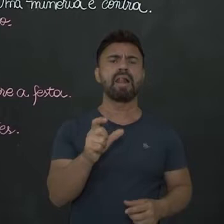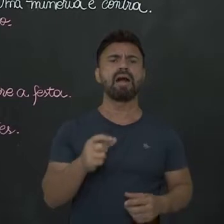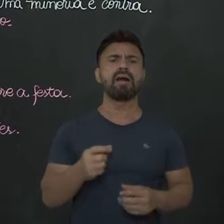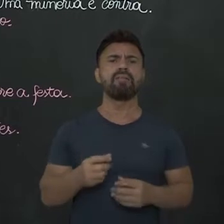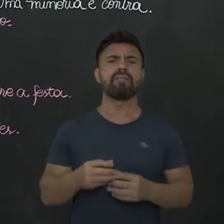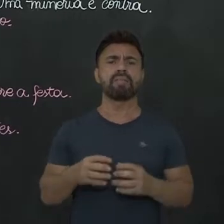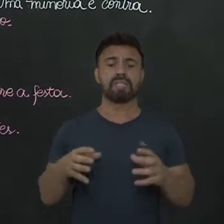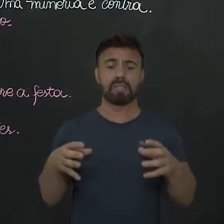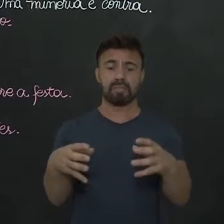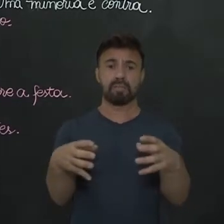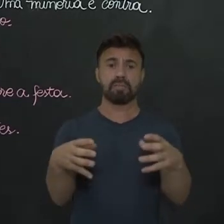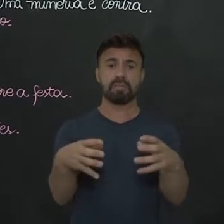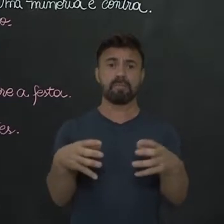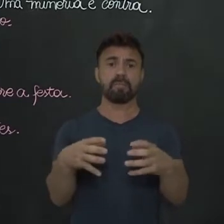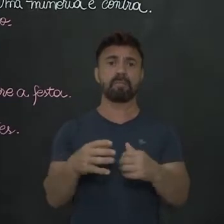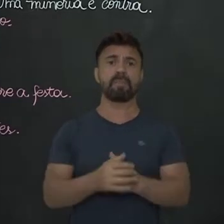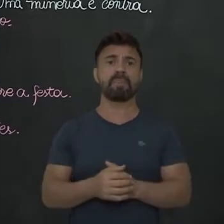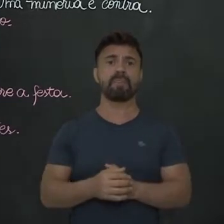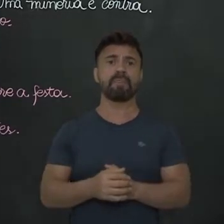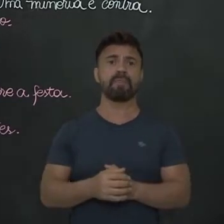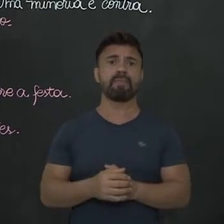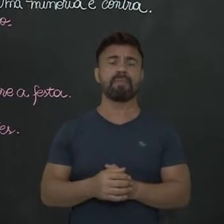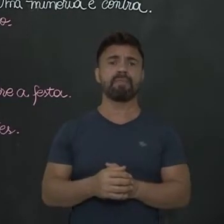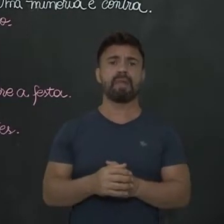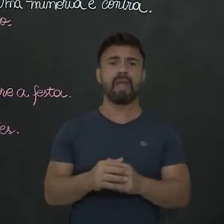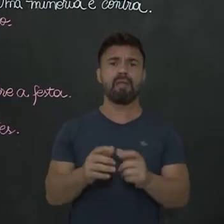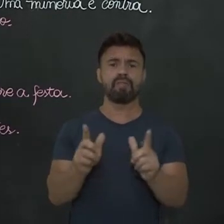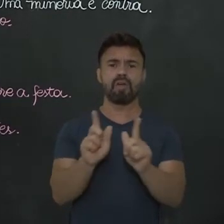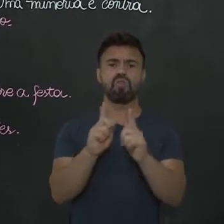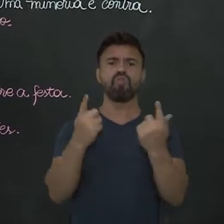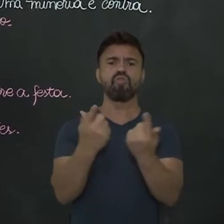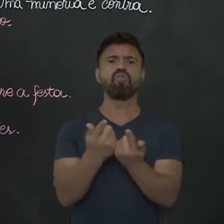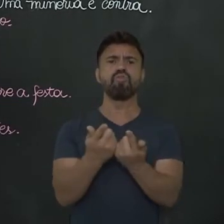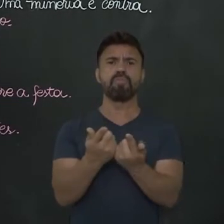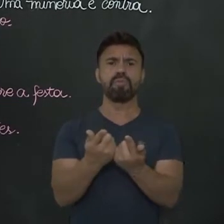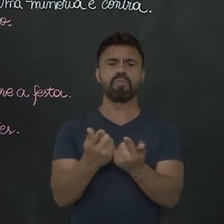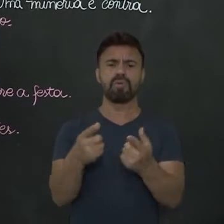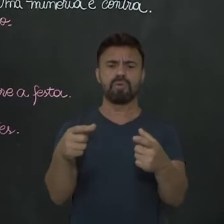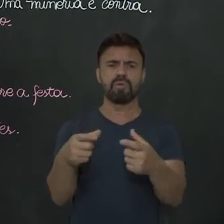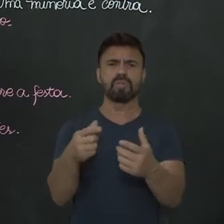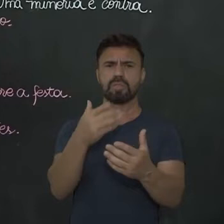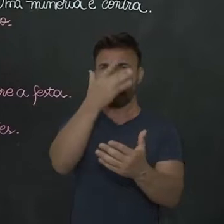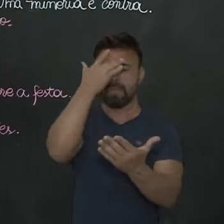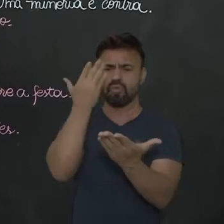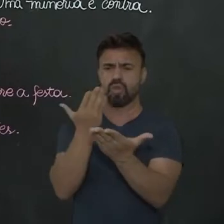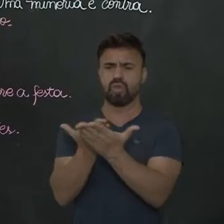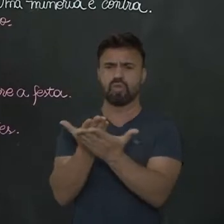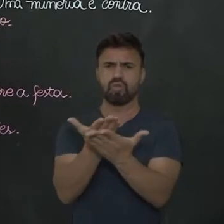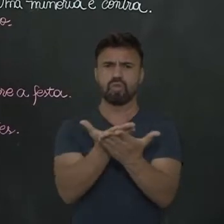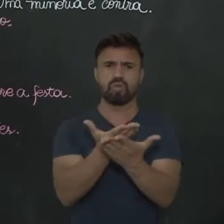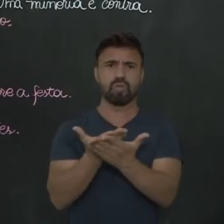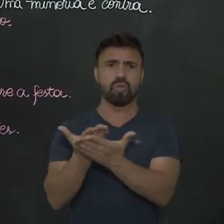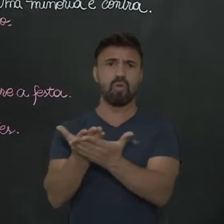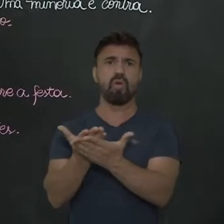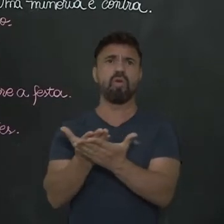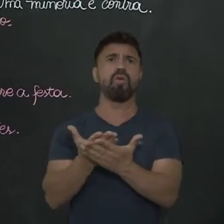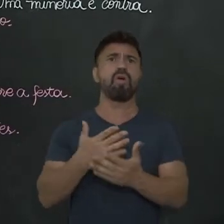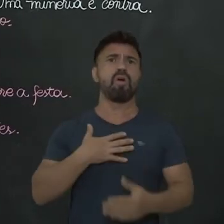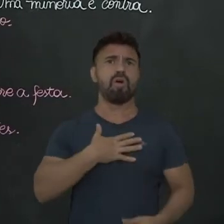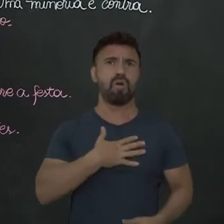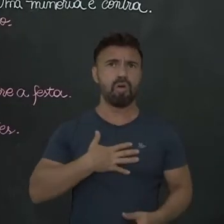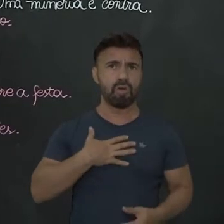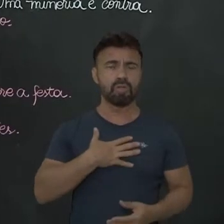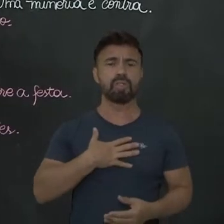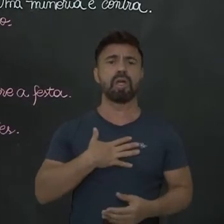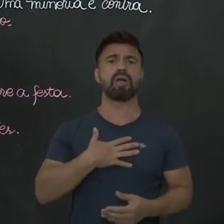dá ideia de coletividade, tal como a palavra grupo. O grupo de estudiosas gostou ou o